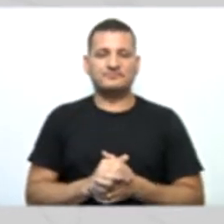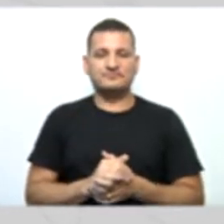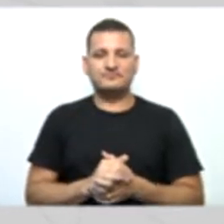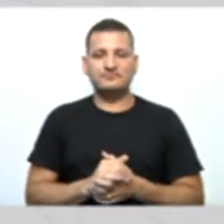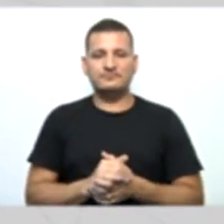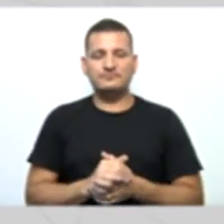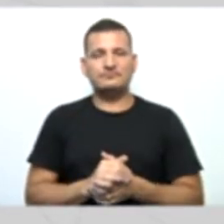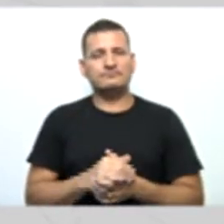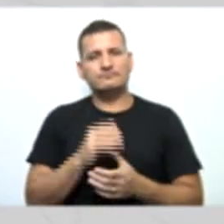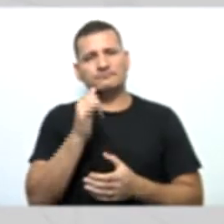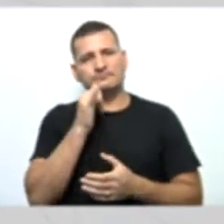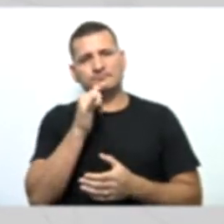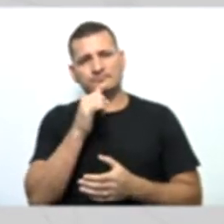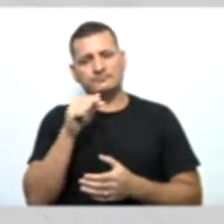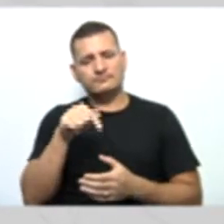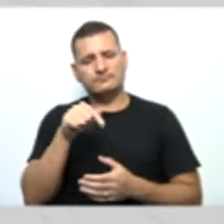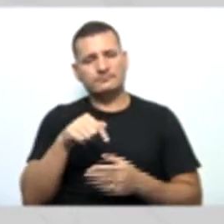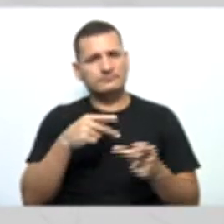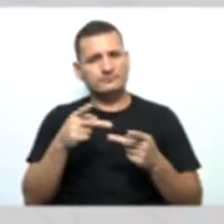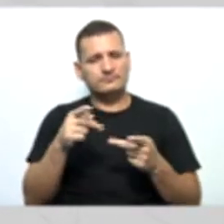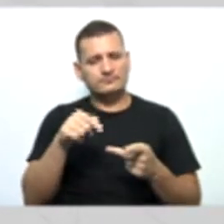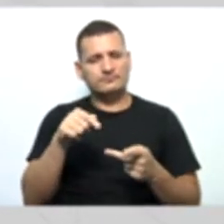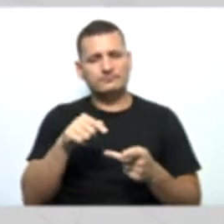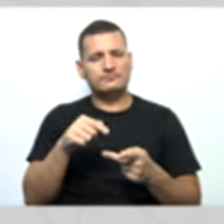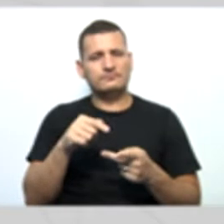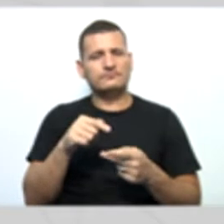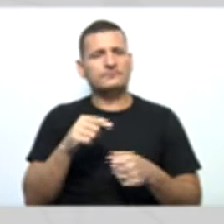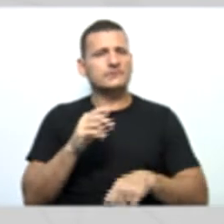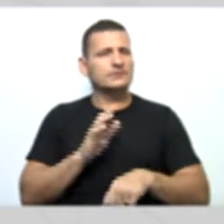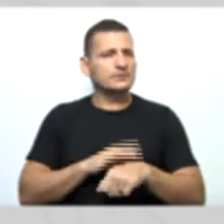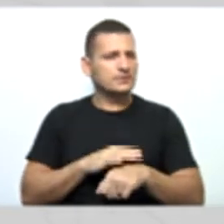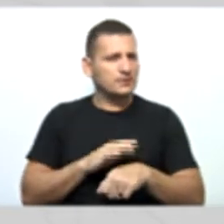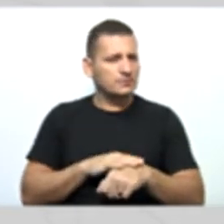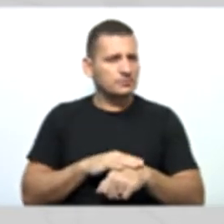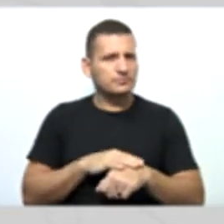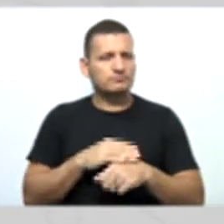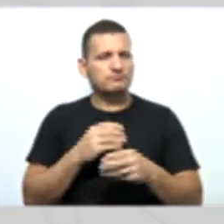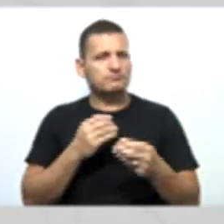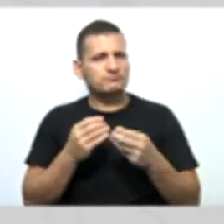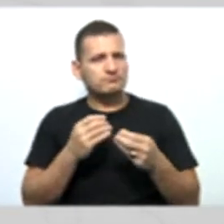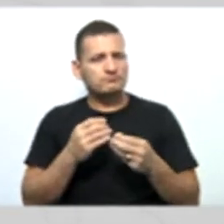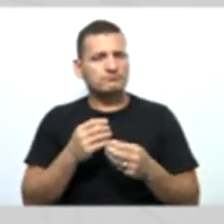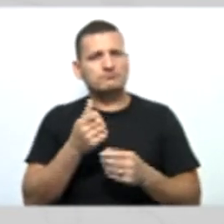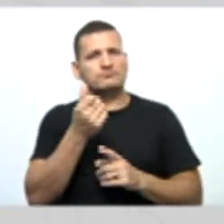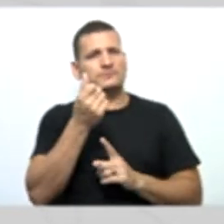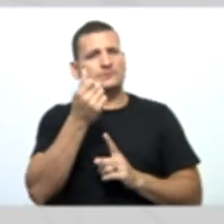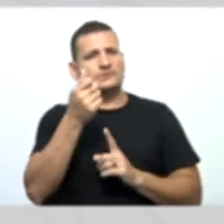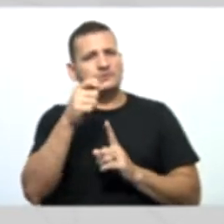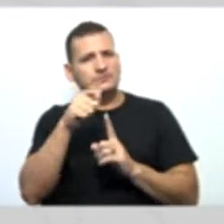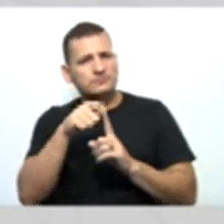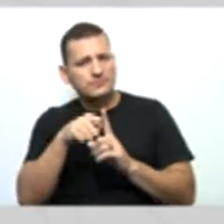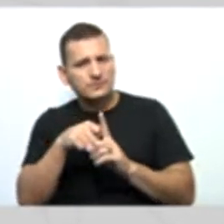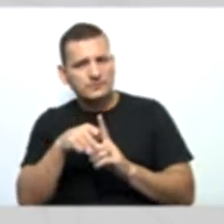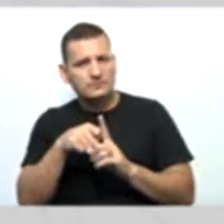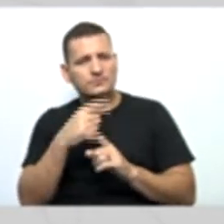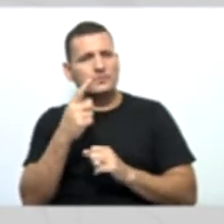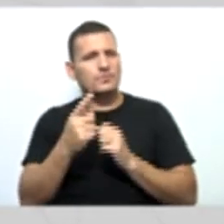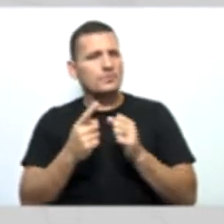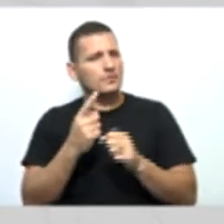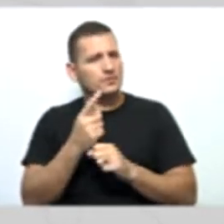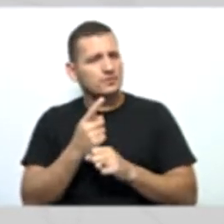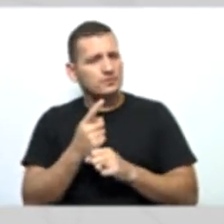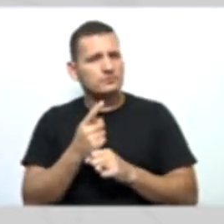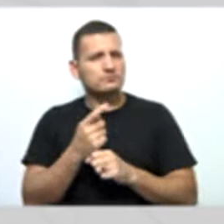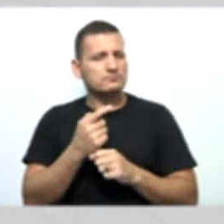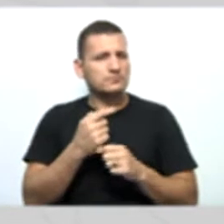poxa, quanto que eu vou gastar de tempo com isso? Né? Será que vai ser 6 meses, 1 ano? Quanto que eu vou cobrar para